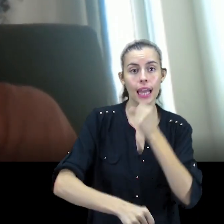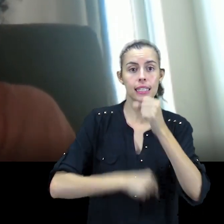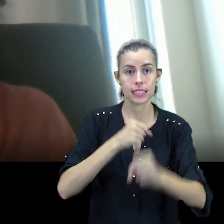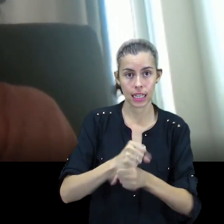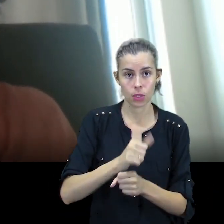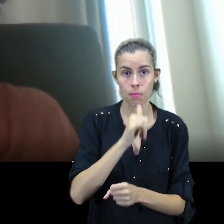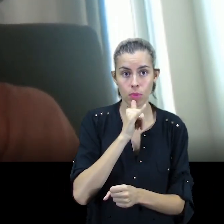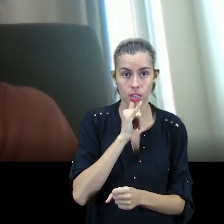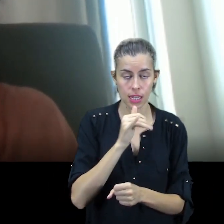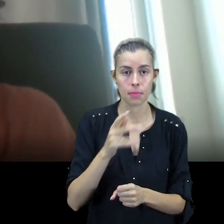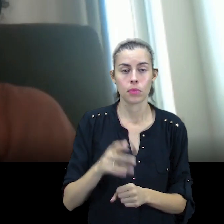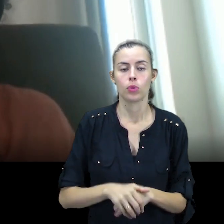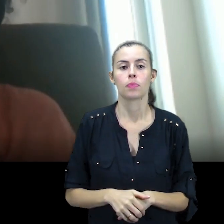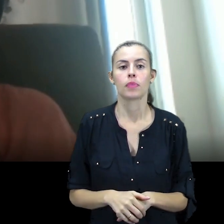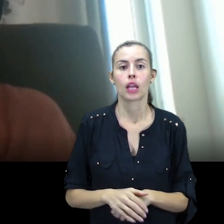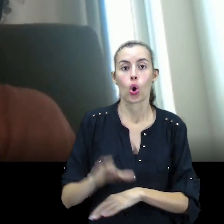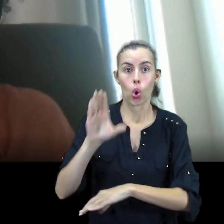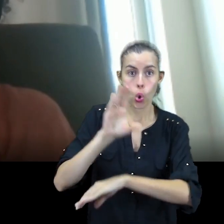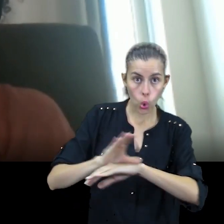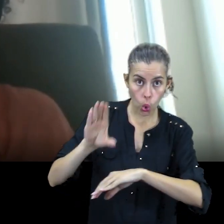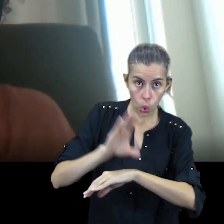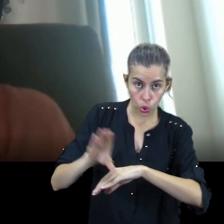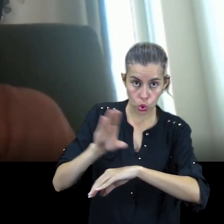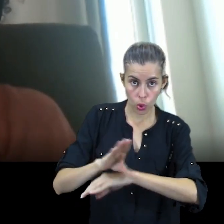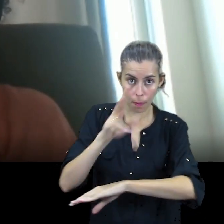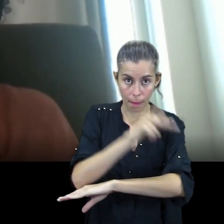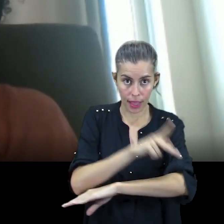pedagogia, a extensão tem que ser toda dentro da escola.